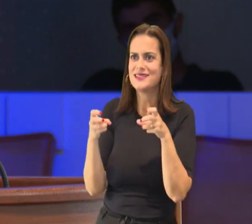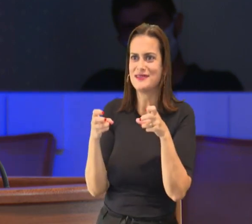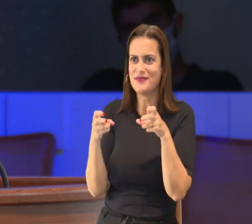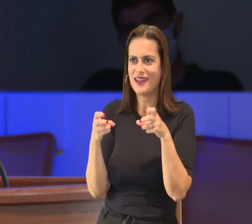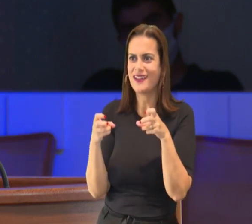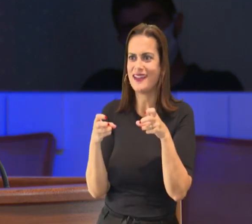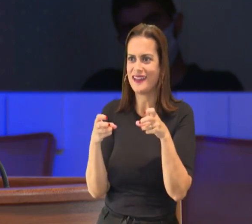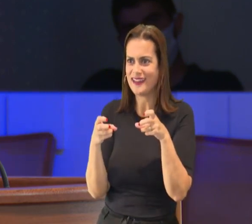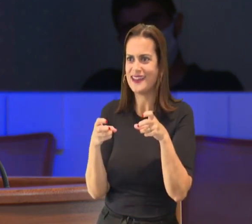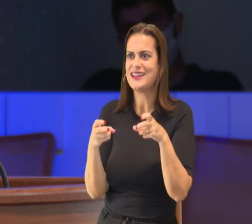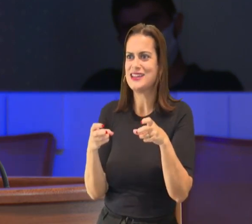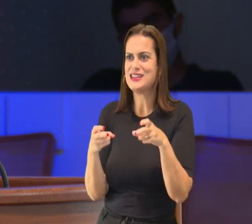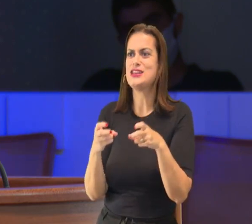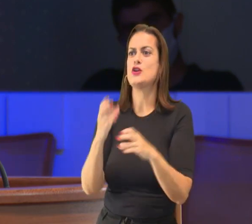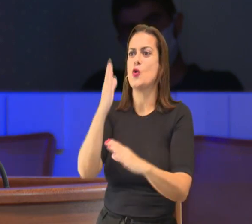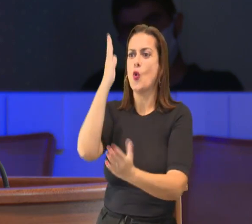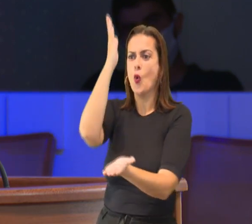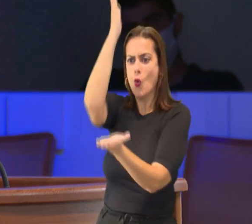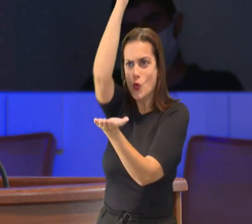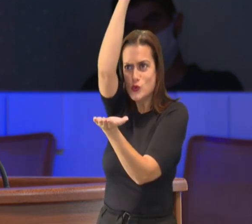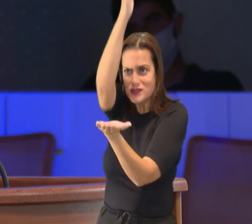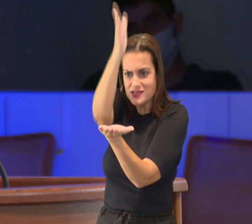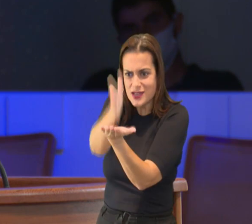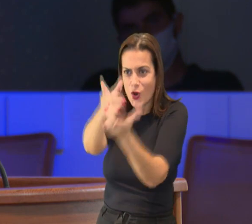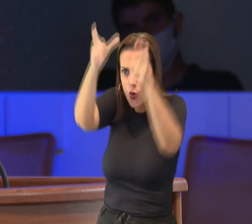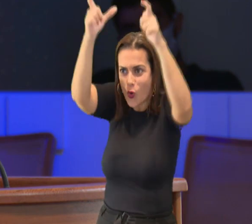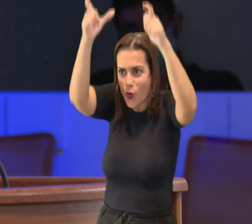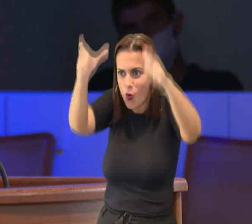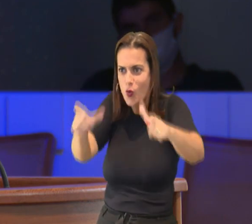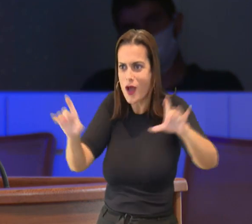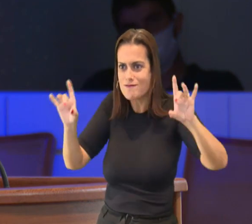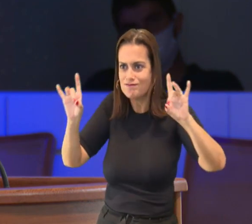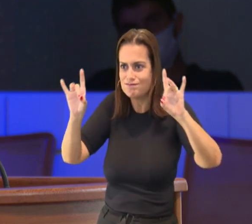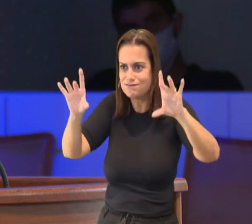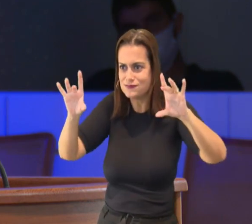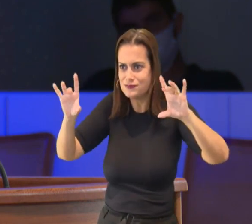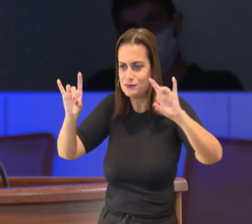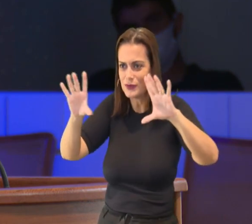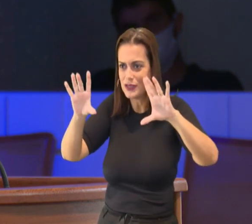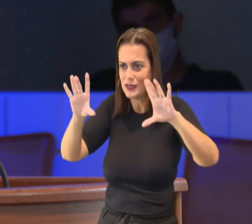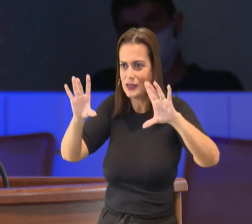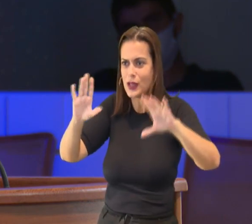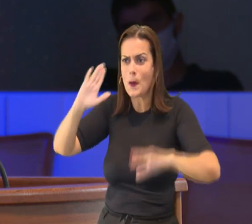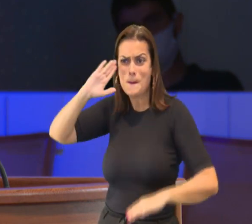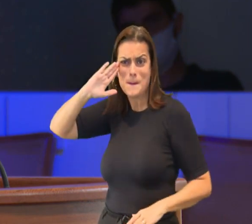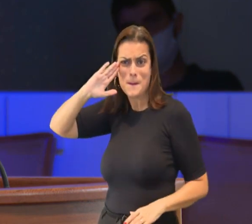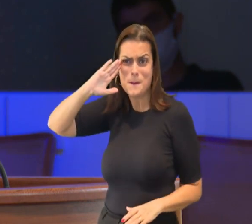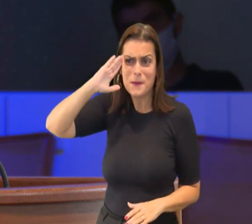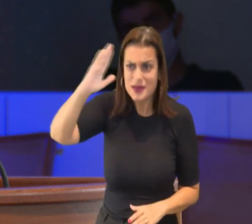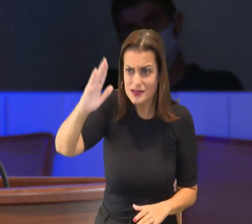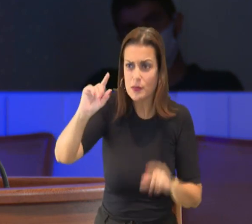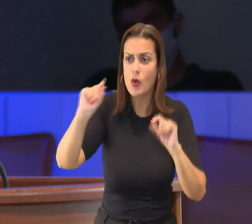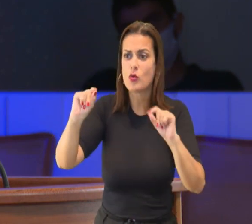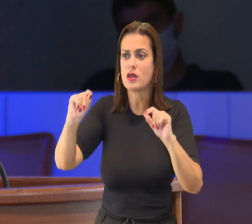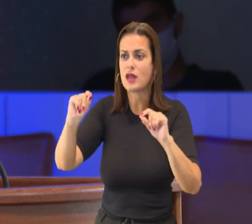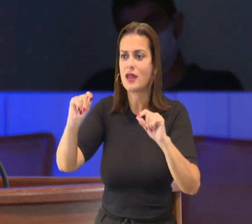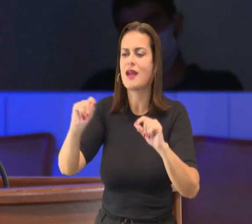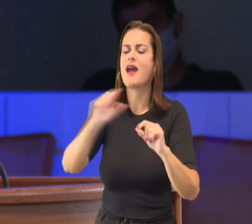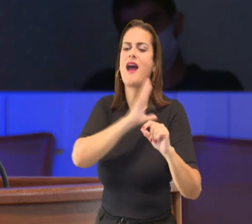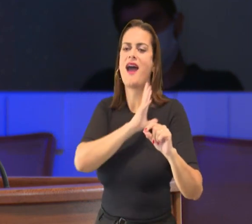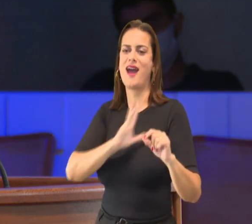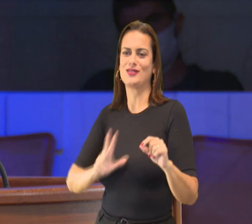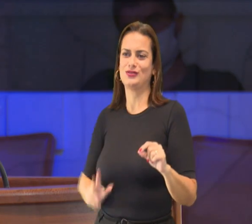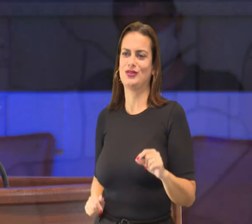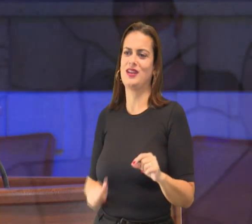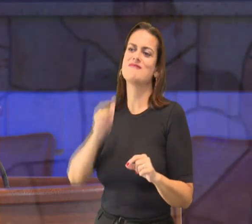a centralidade, o local específico e a prioridade no oferecimento da adoração e